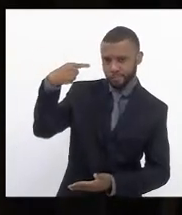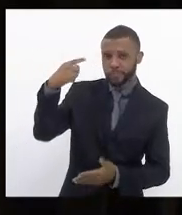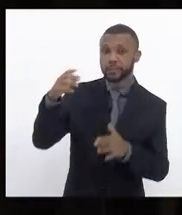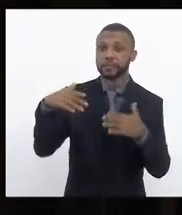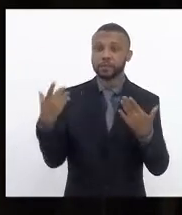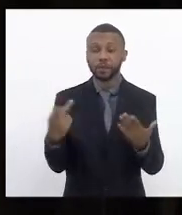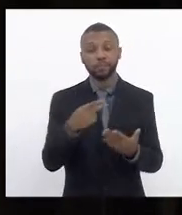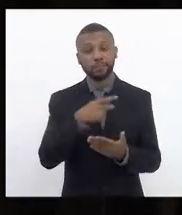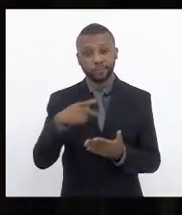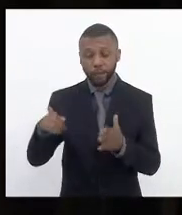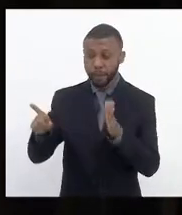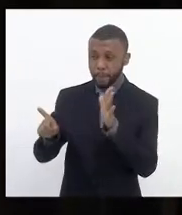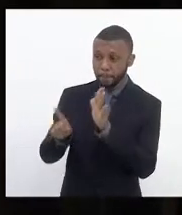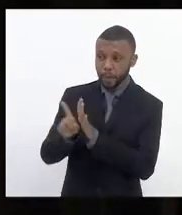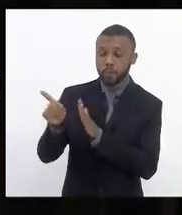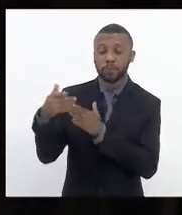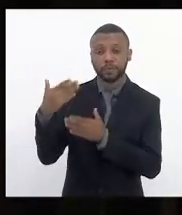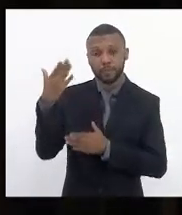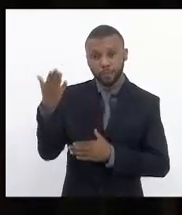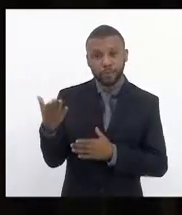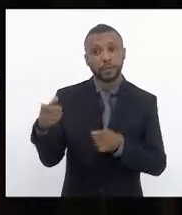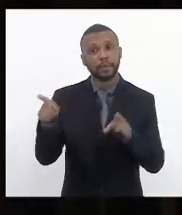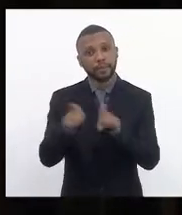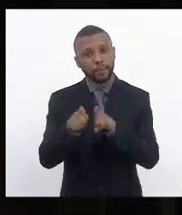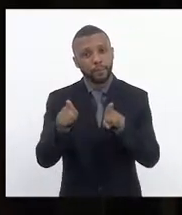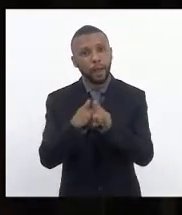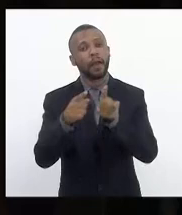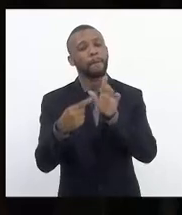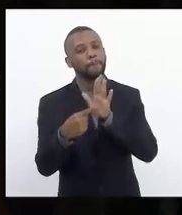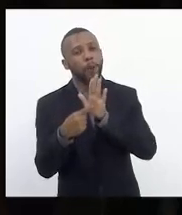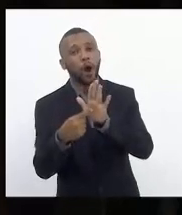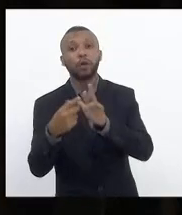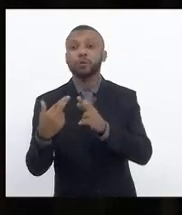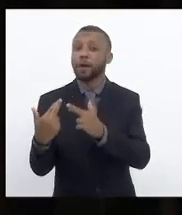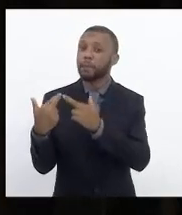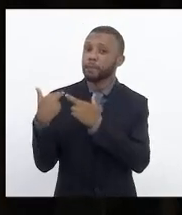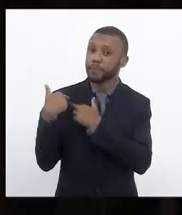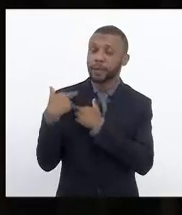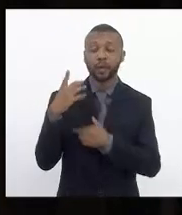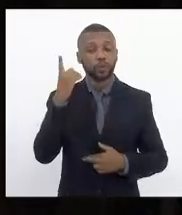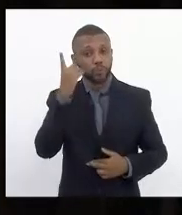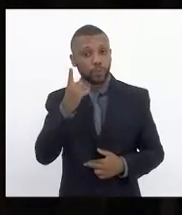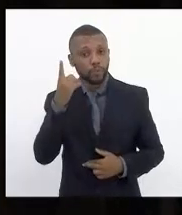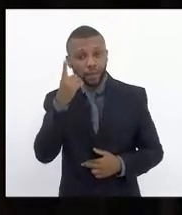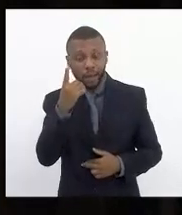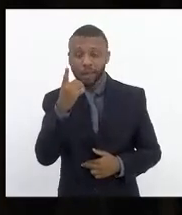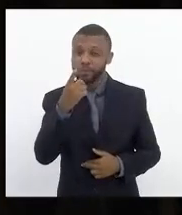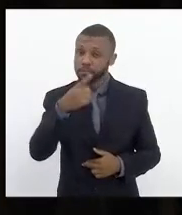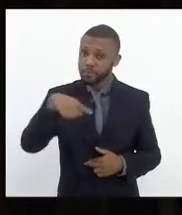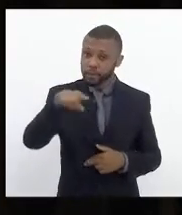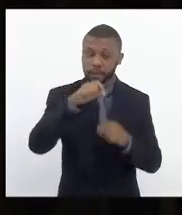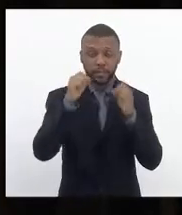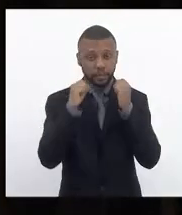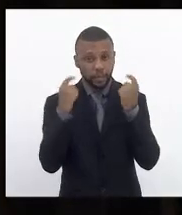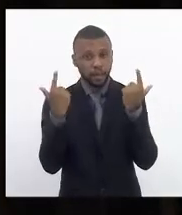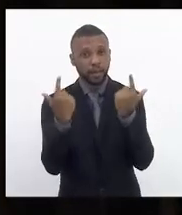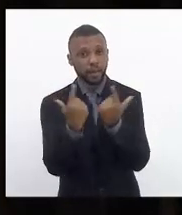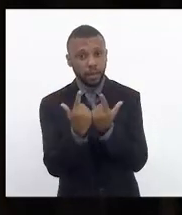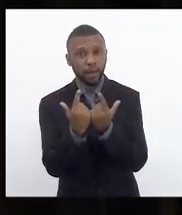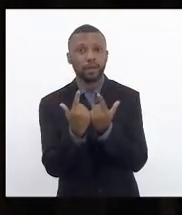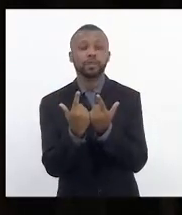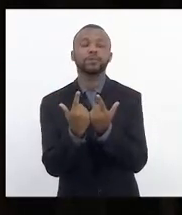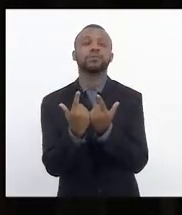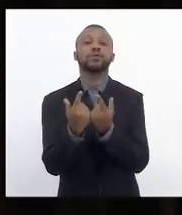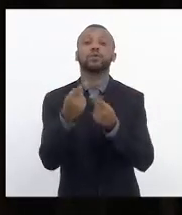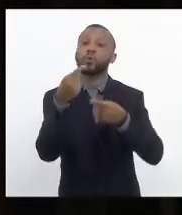presidente deixa aqui essas perguntas e também trago a responsabilidade dos deputados Deputado as dessa casa com